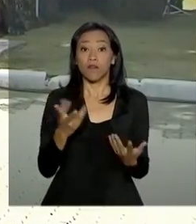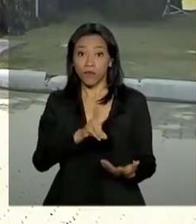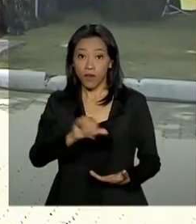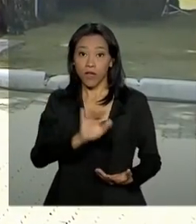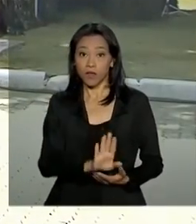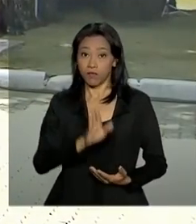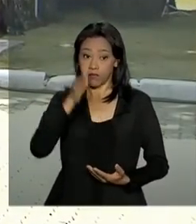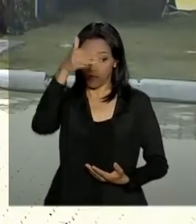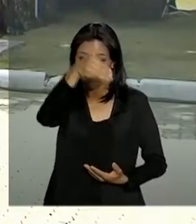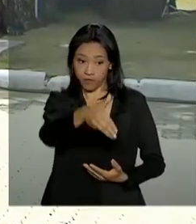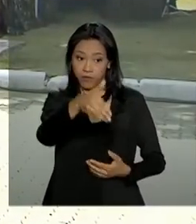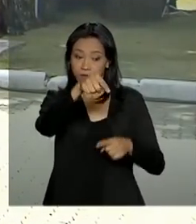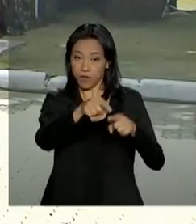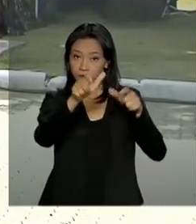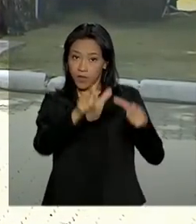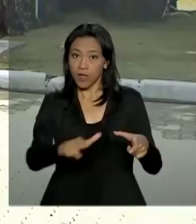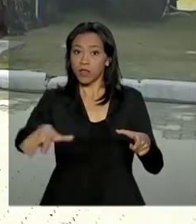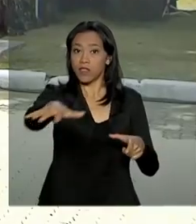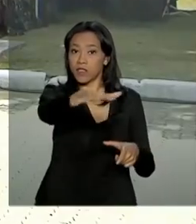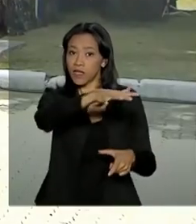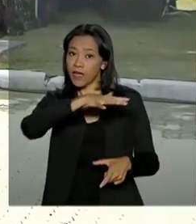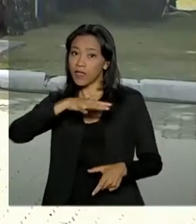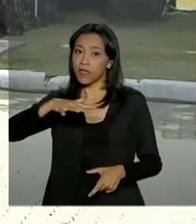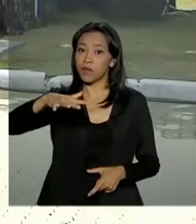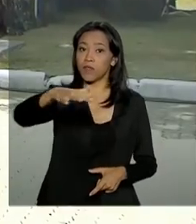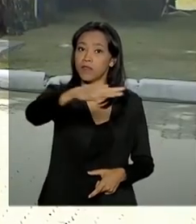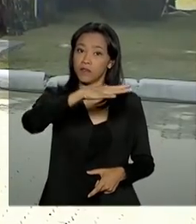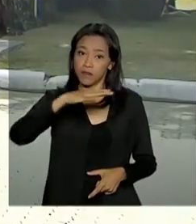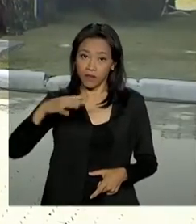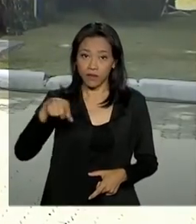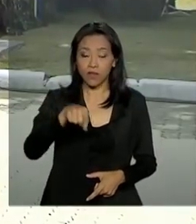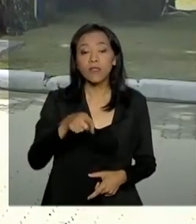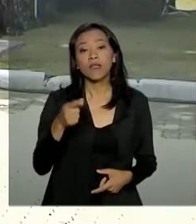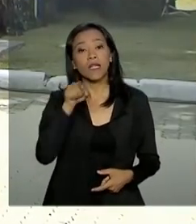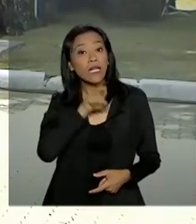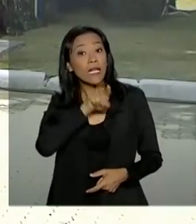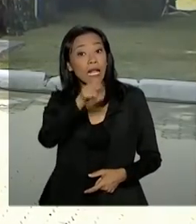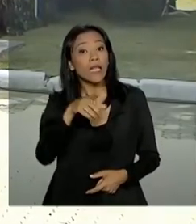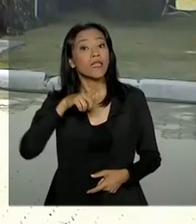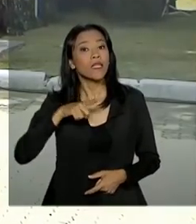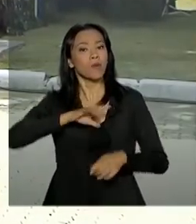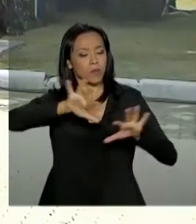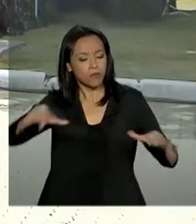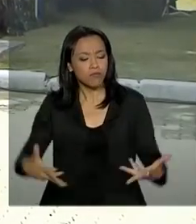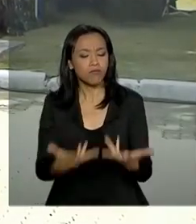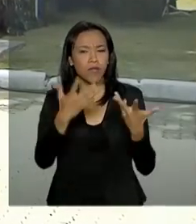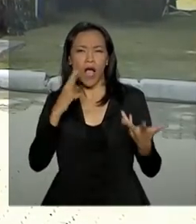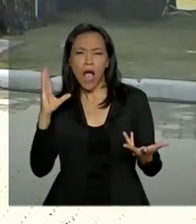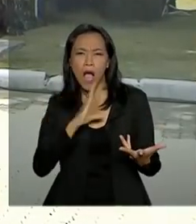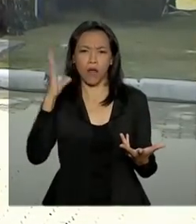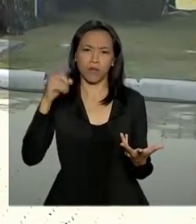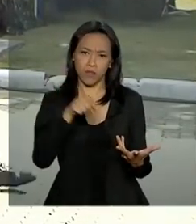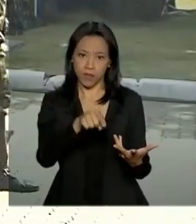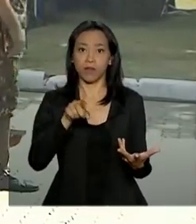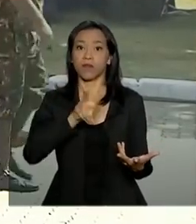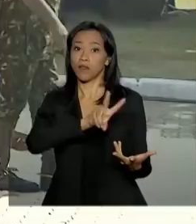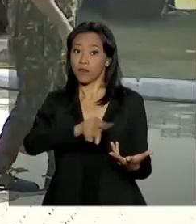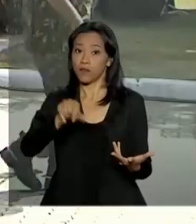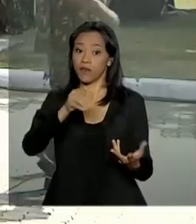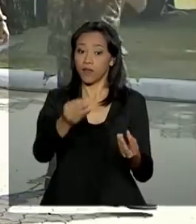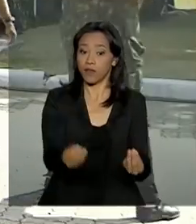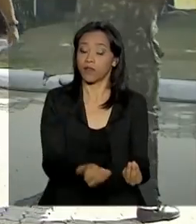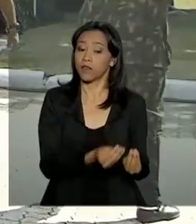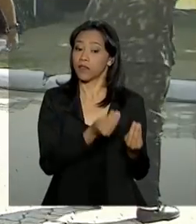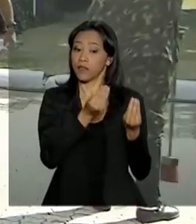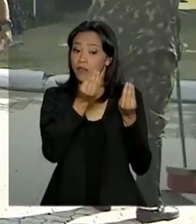regimento até a galeria de quadros de ex-comandantes. Lá ele participa de uma solenidade rápida, onde vai ser